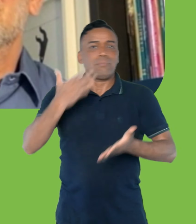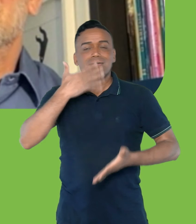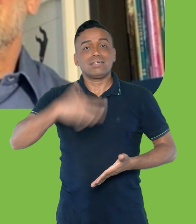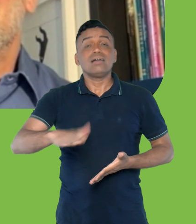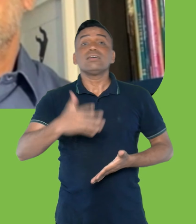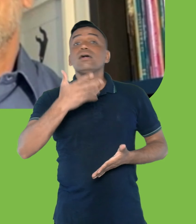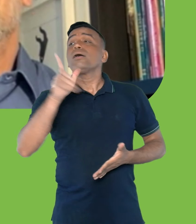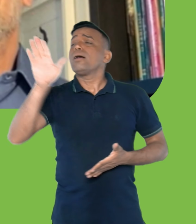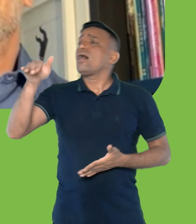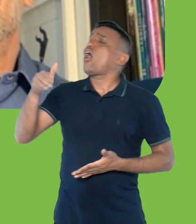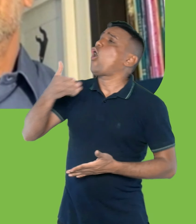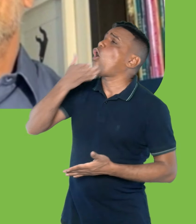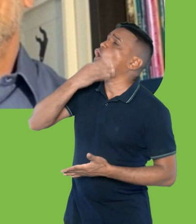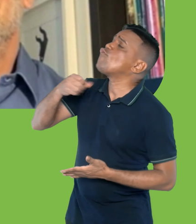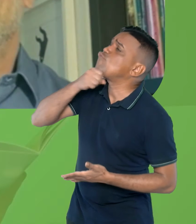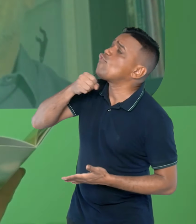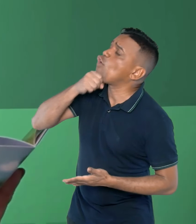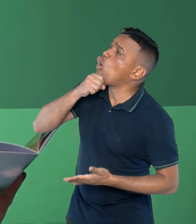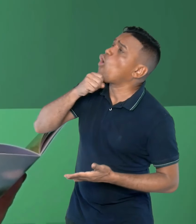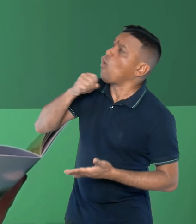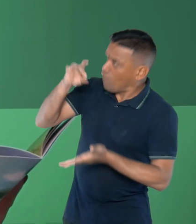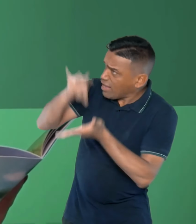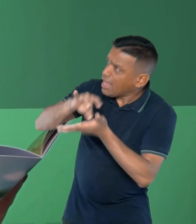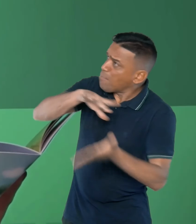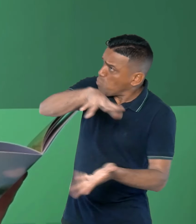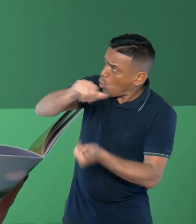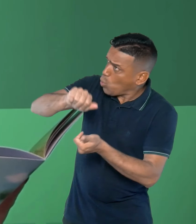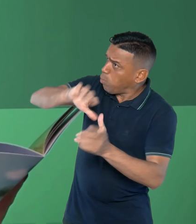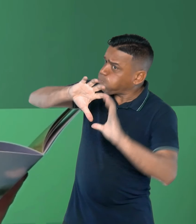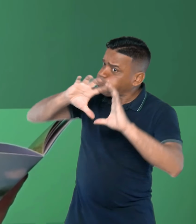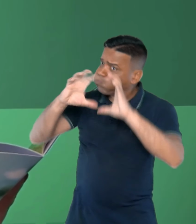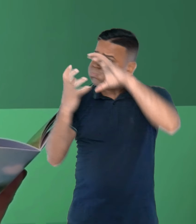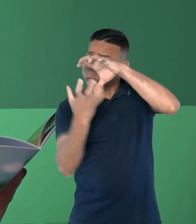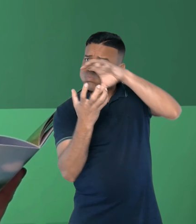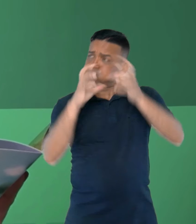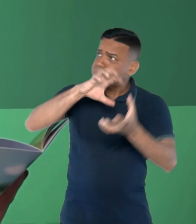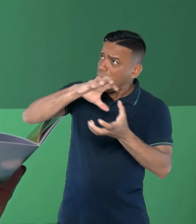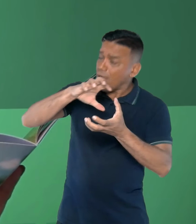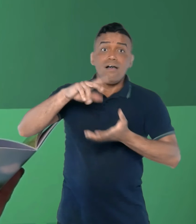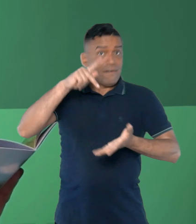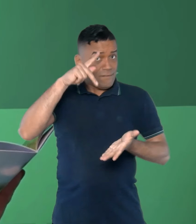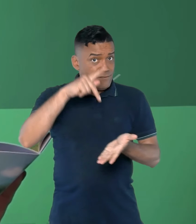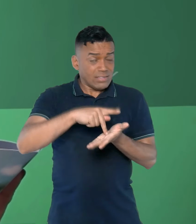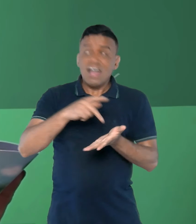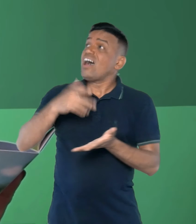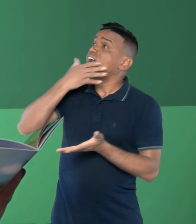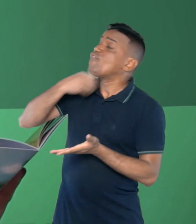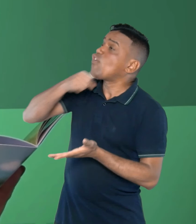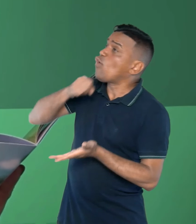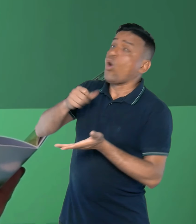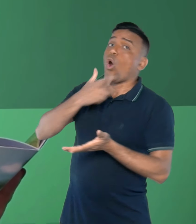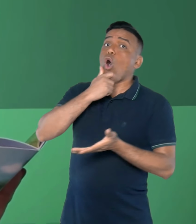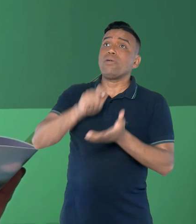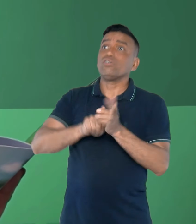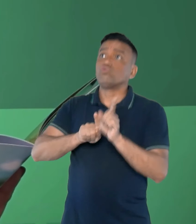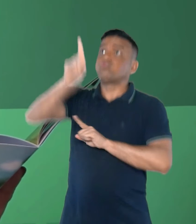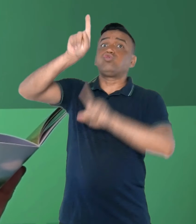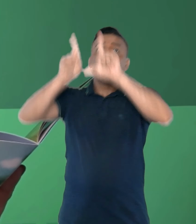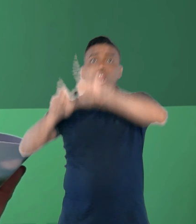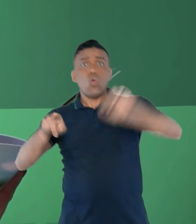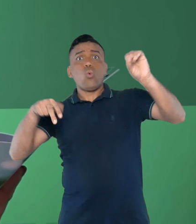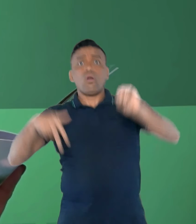avô: vovô, é verdade que a Terra é redonda? Vovô, é verdade que o homem foi à Lua? Vovô, é